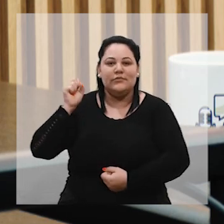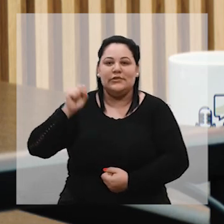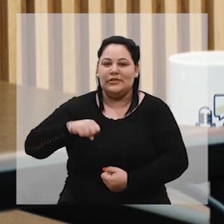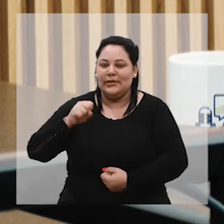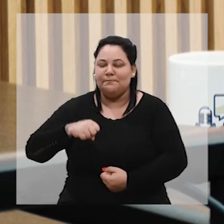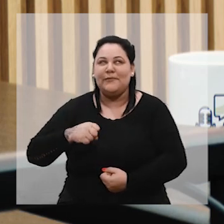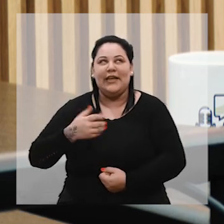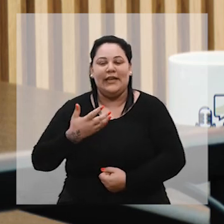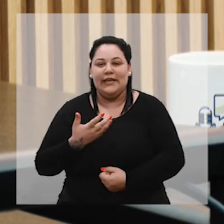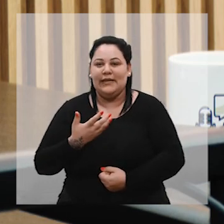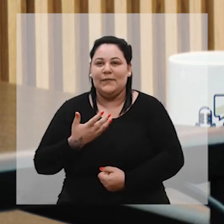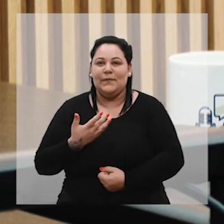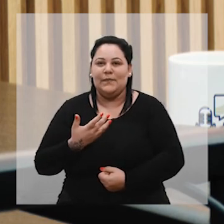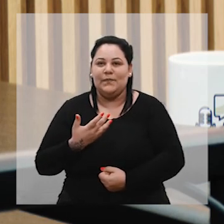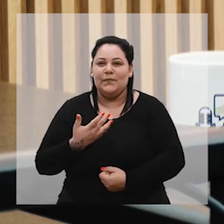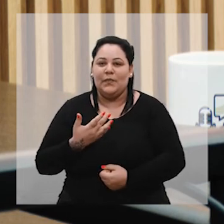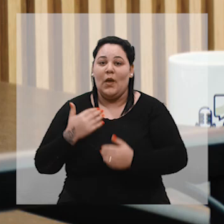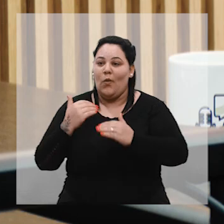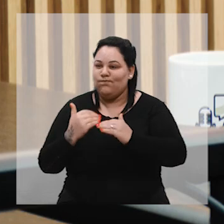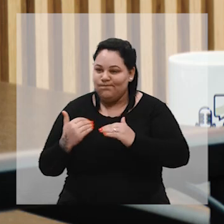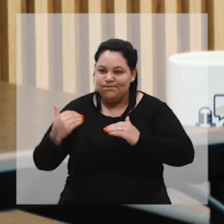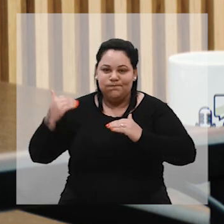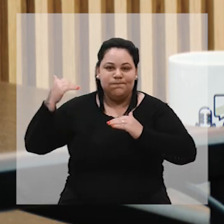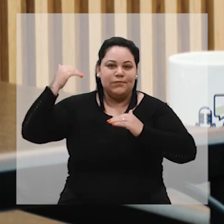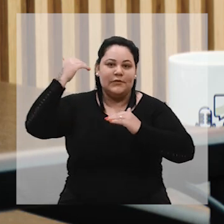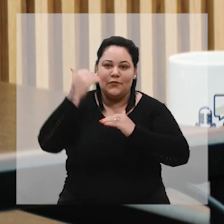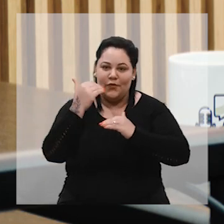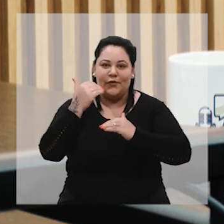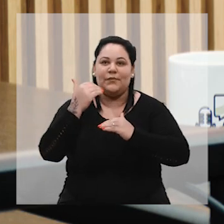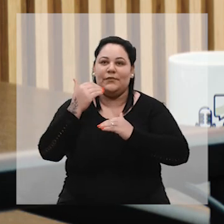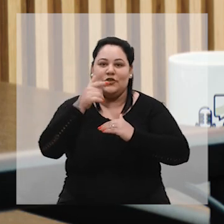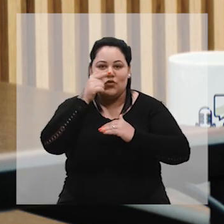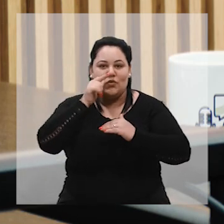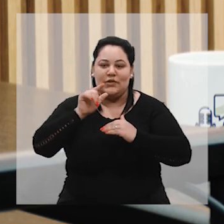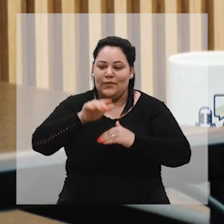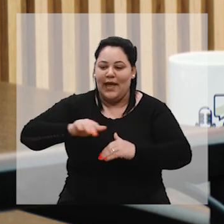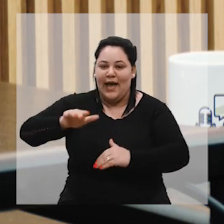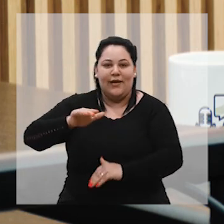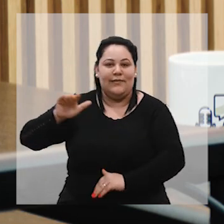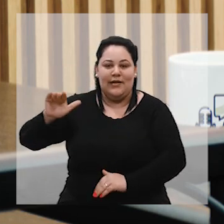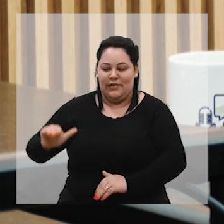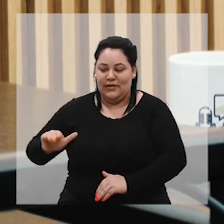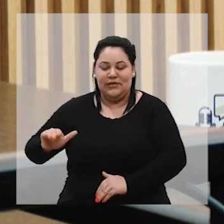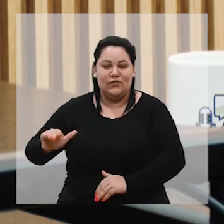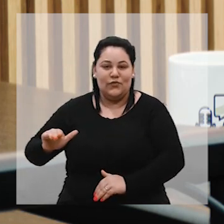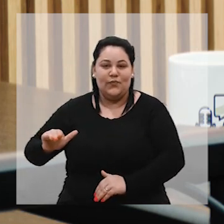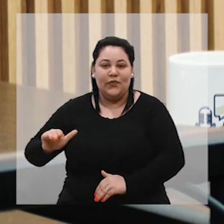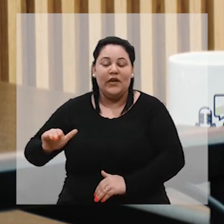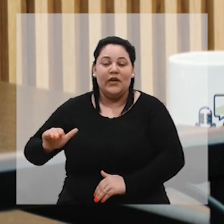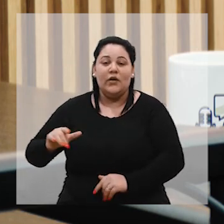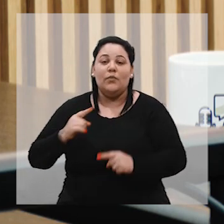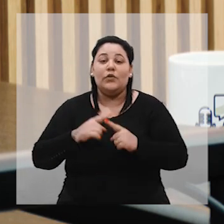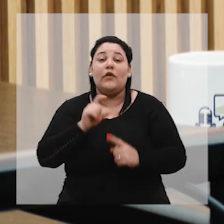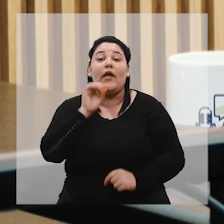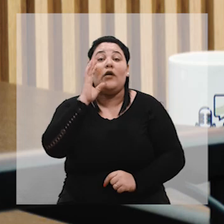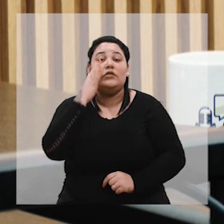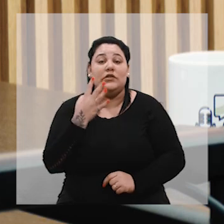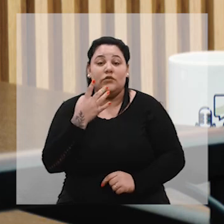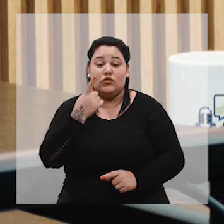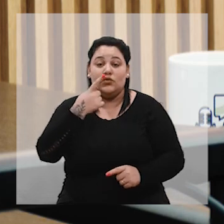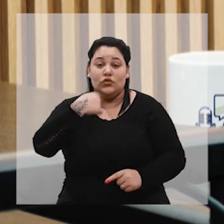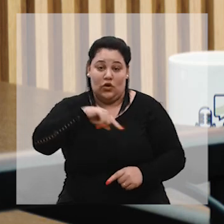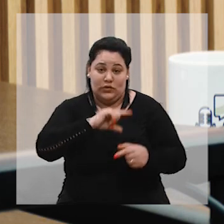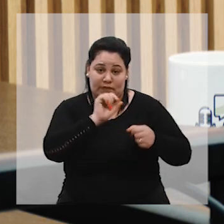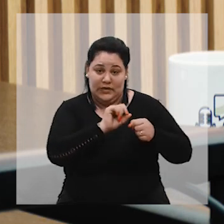sim, foi assim, o passo grande que a gente deu como futsal de nanismo, cara. Porque o que aconteceu?